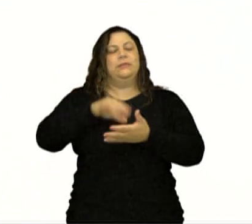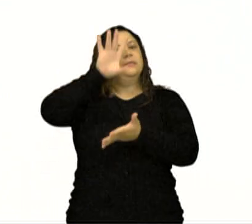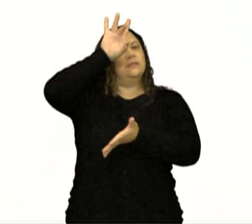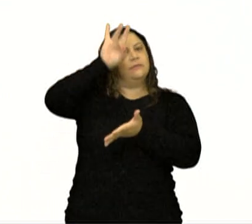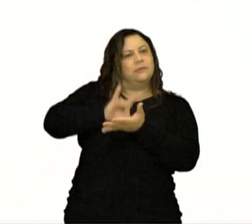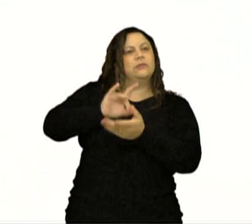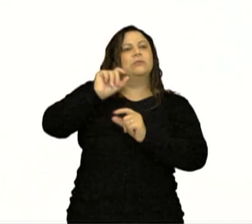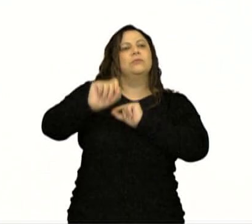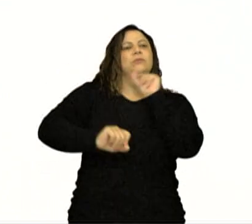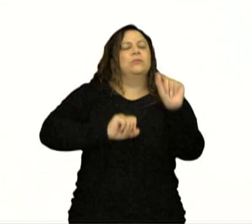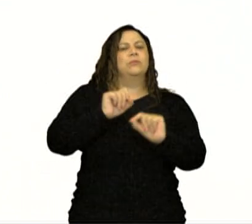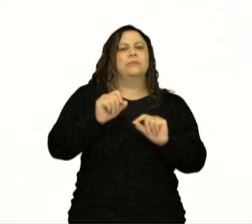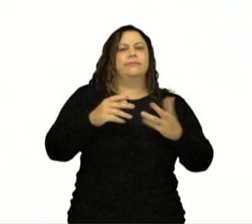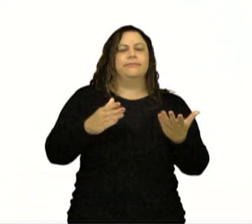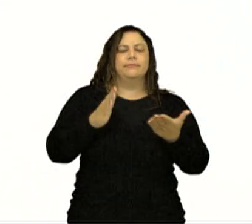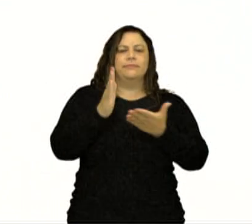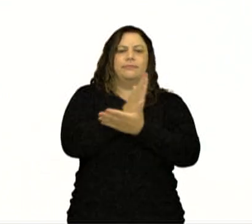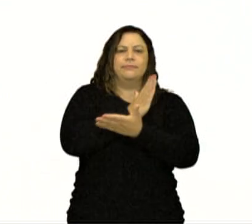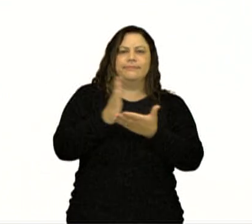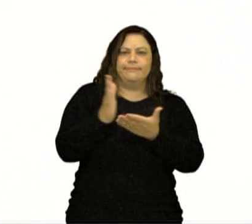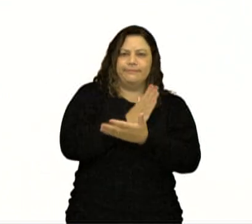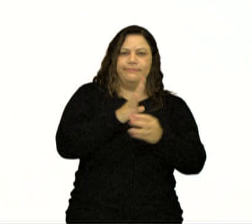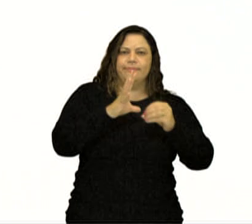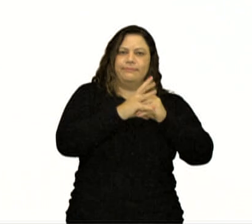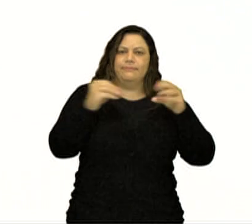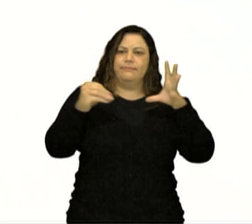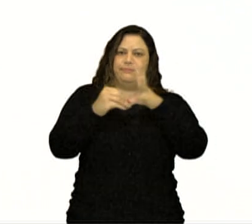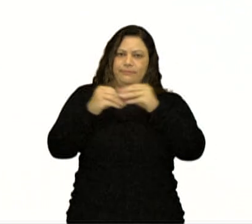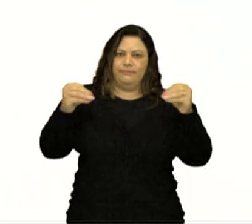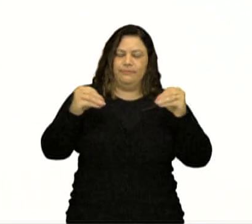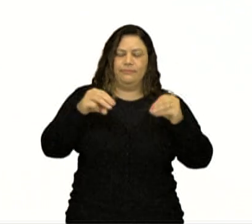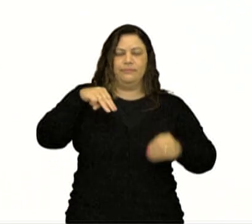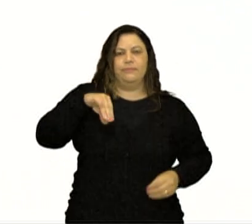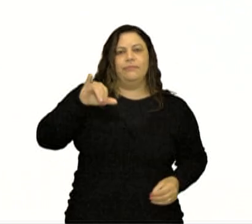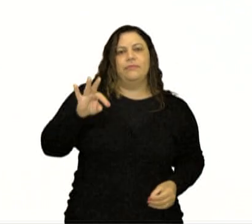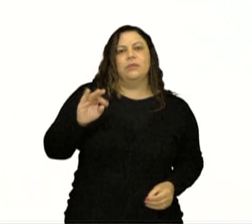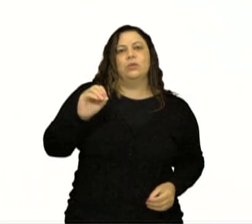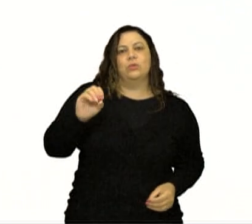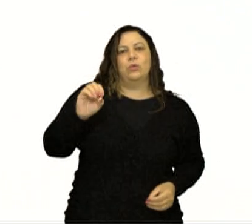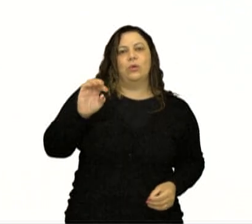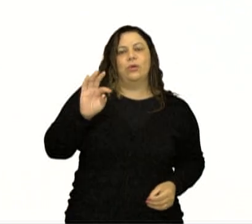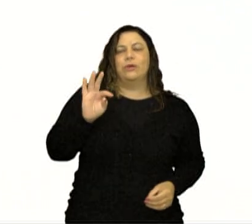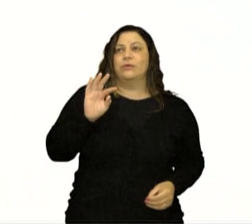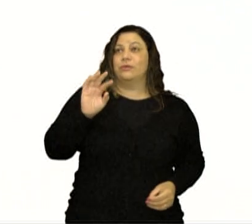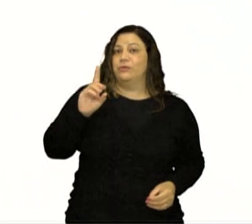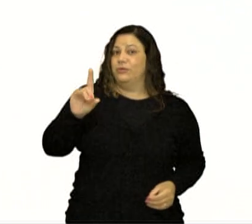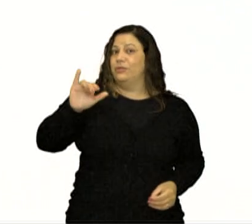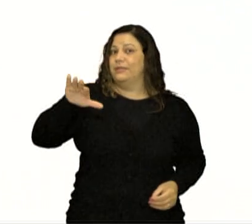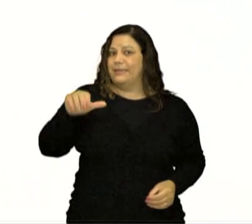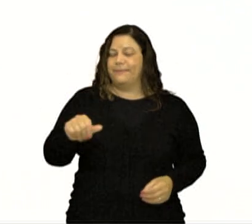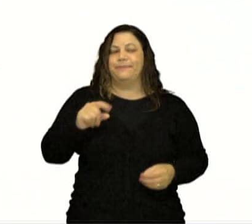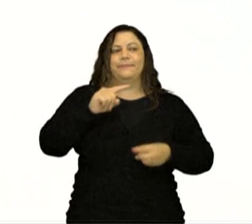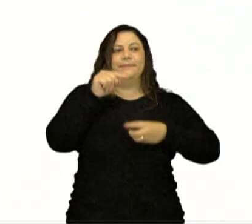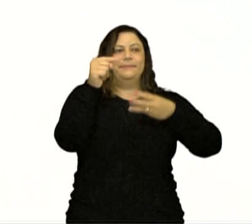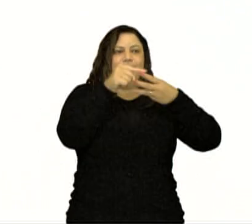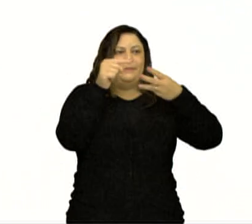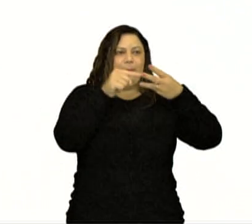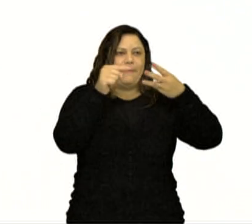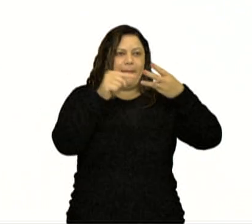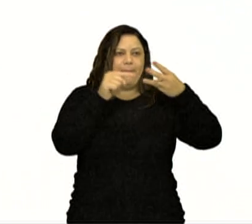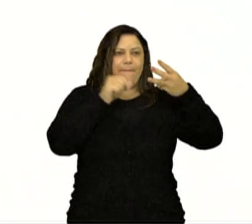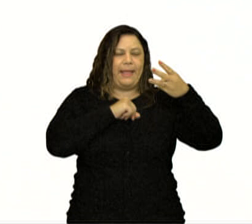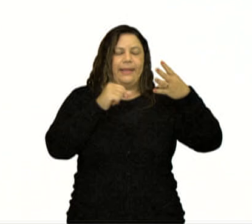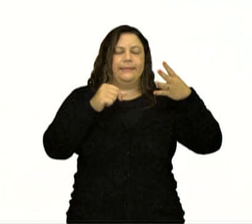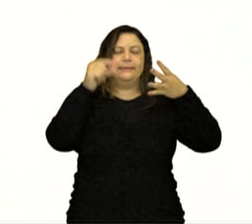que a gente vai chamar de divisão, fase mitótica, que daí nós temos a prófase, prometáfase, metáfase, anáfase